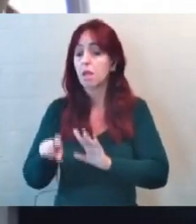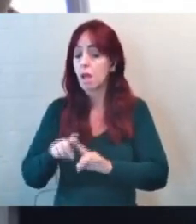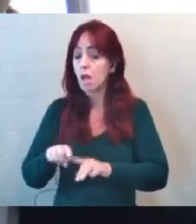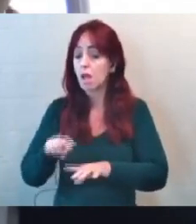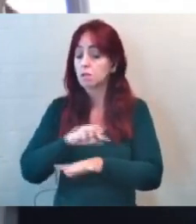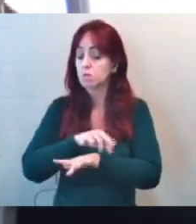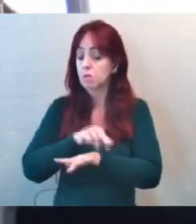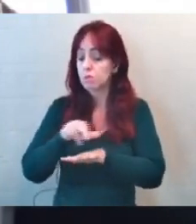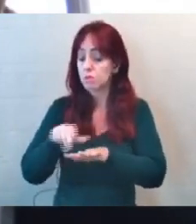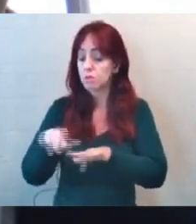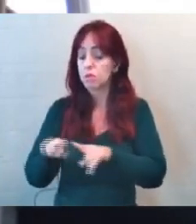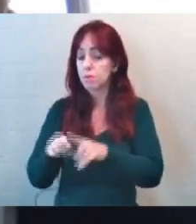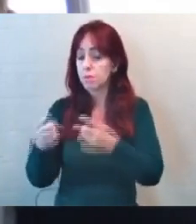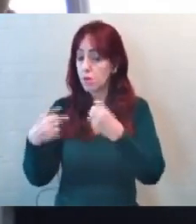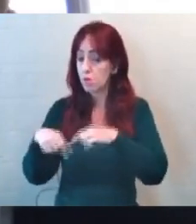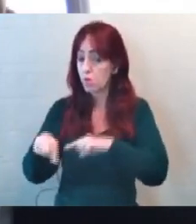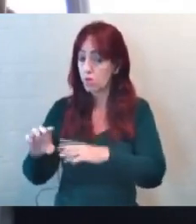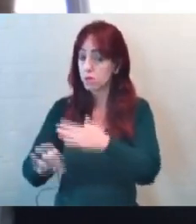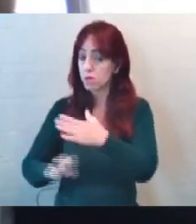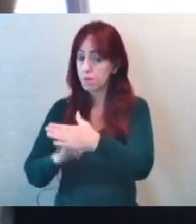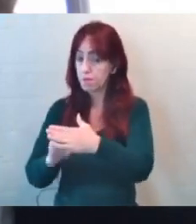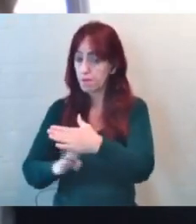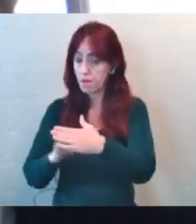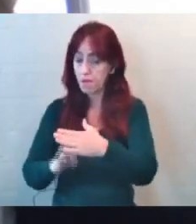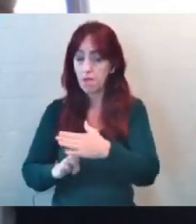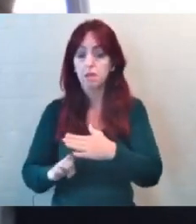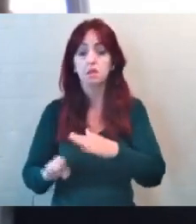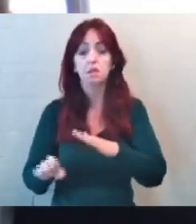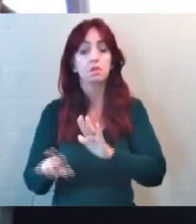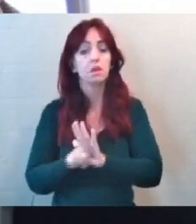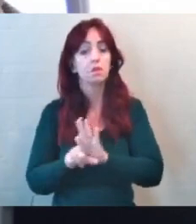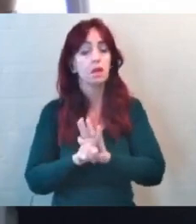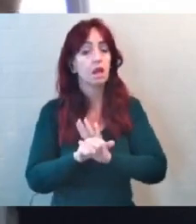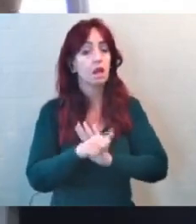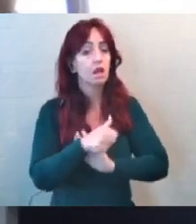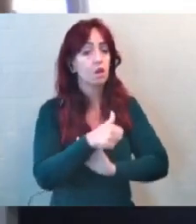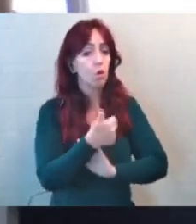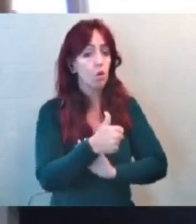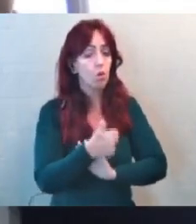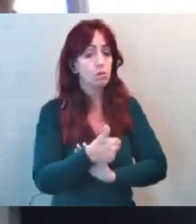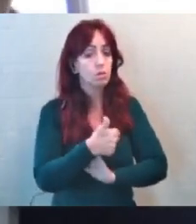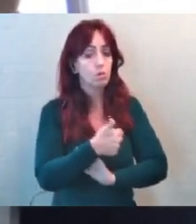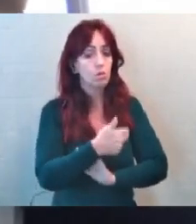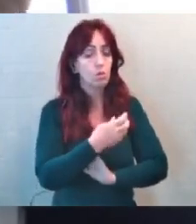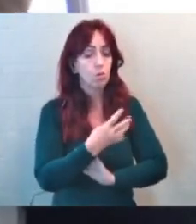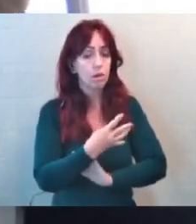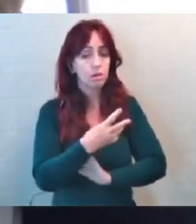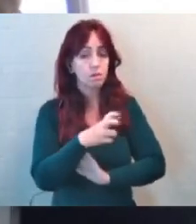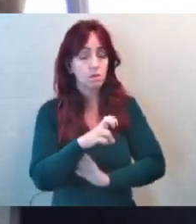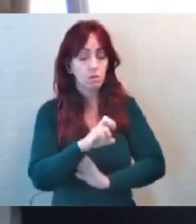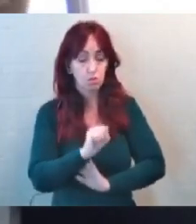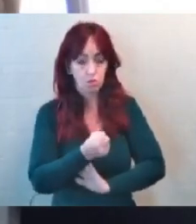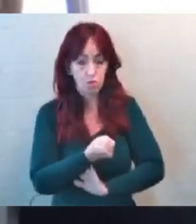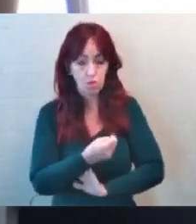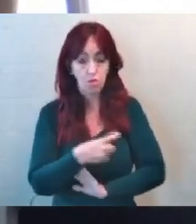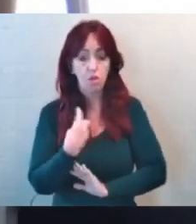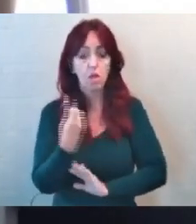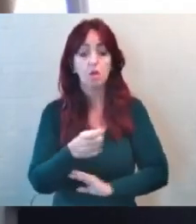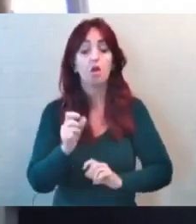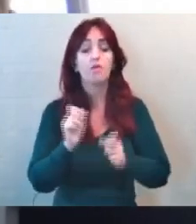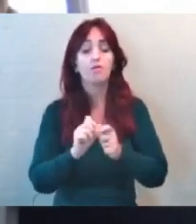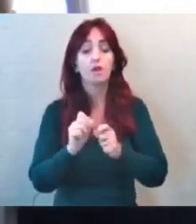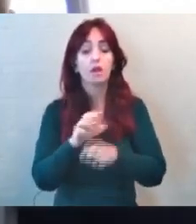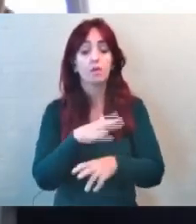as penalidades estabelecidas pela Lei 11.458 e nós faremos tudo que